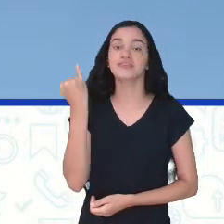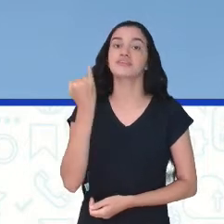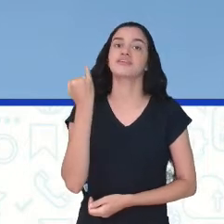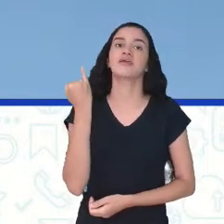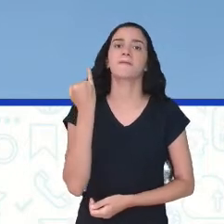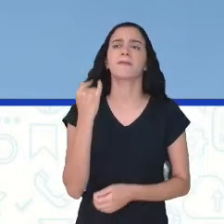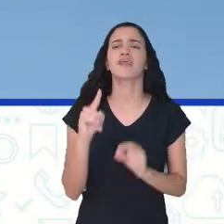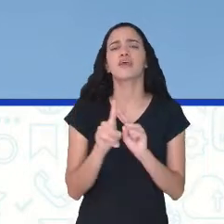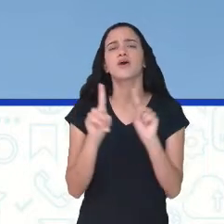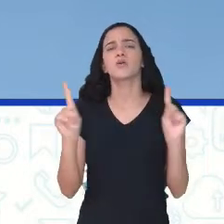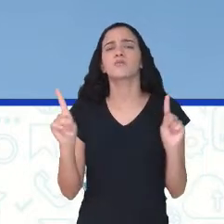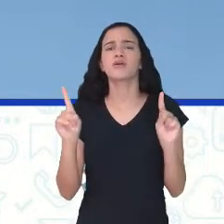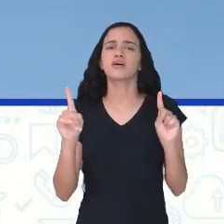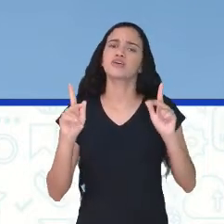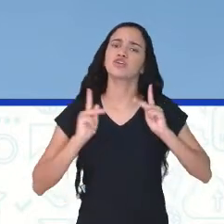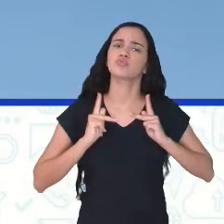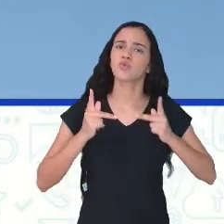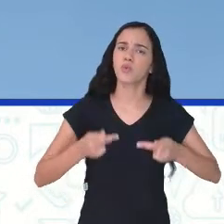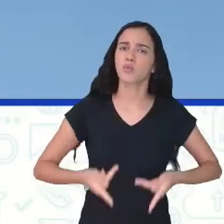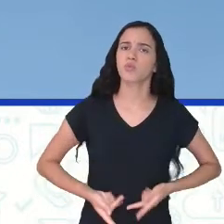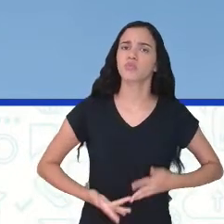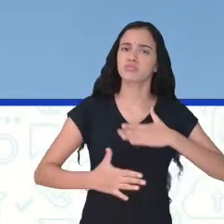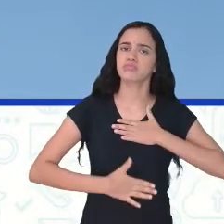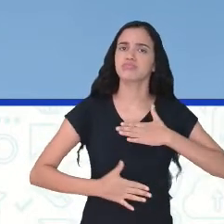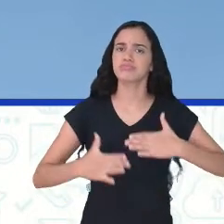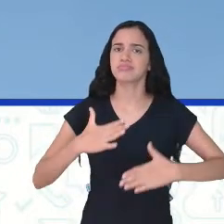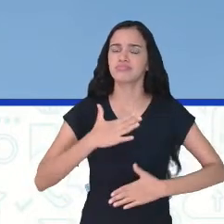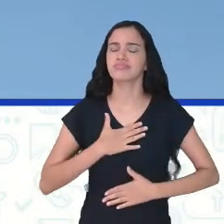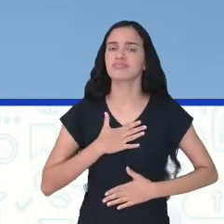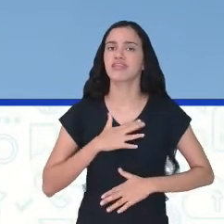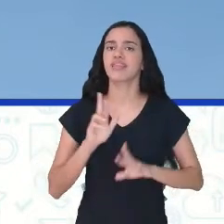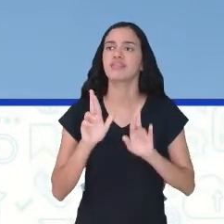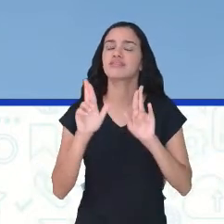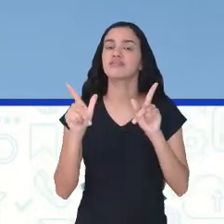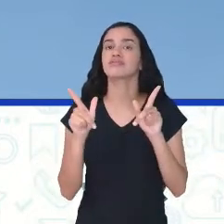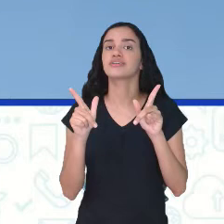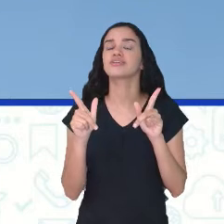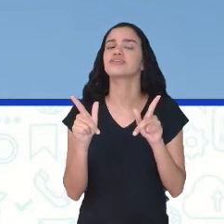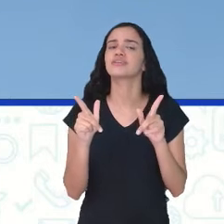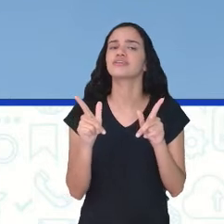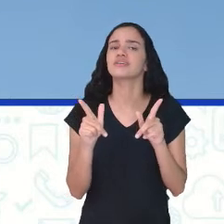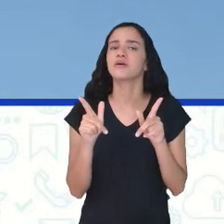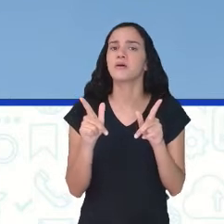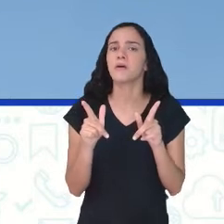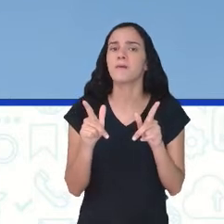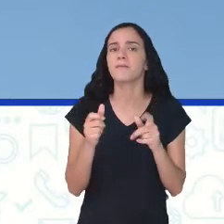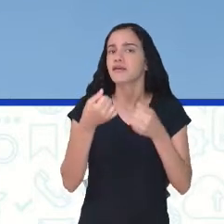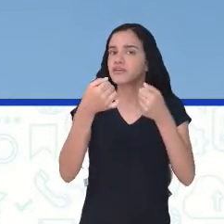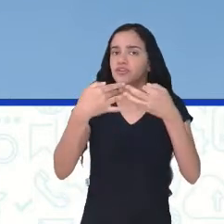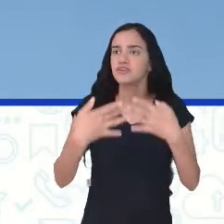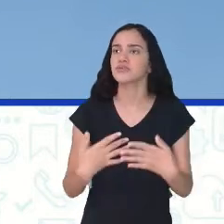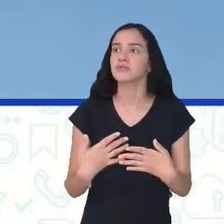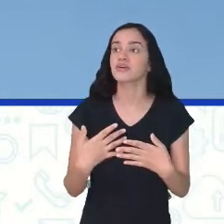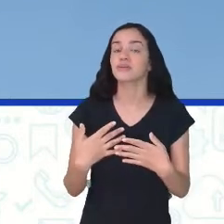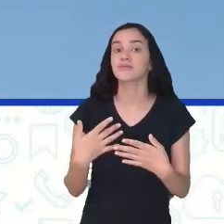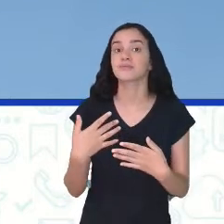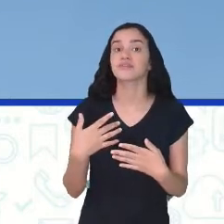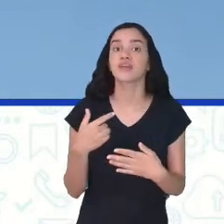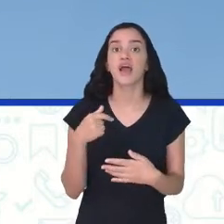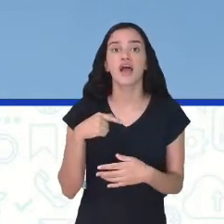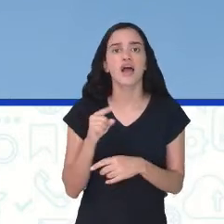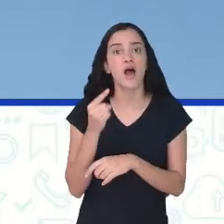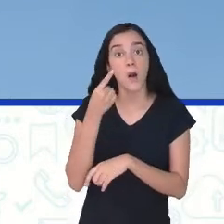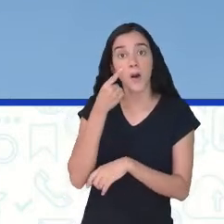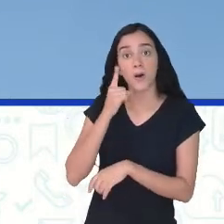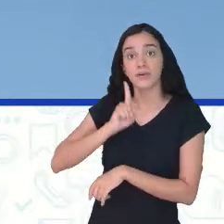Mas o corpo humano é constituído por diferentes partes. E para falar sobre essa questão de diferentes partes, eu trouxe aqui